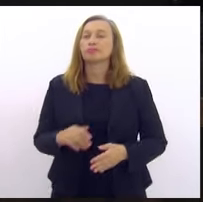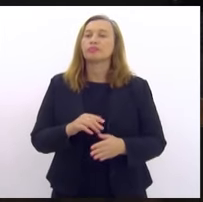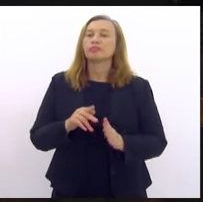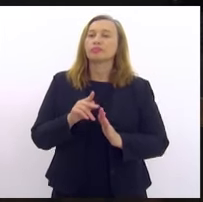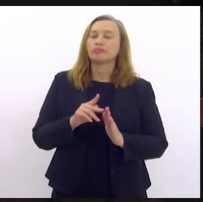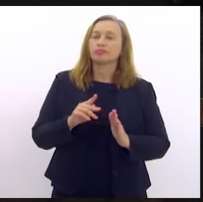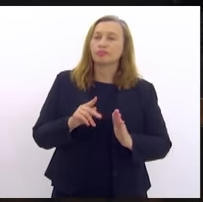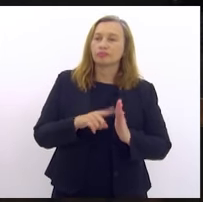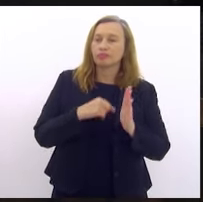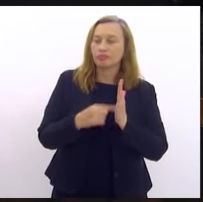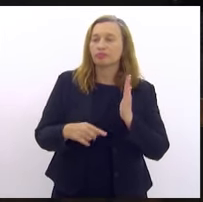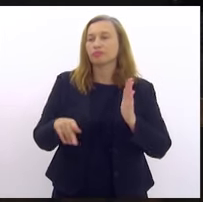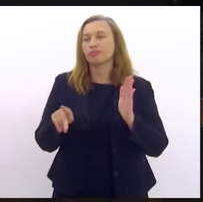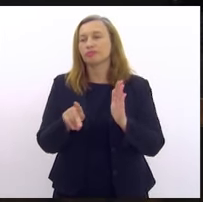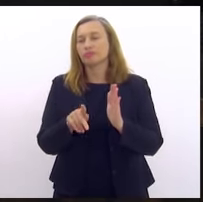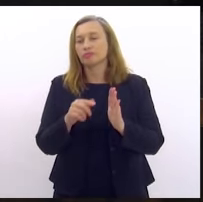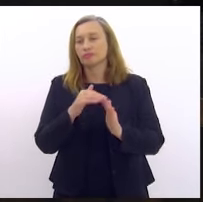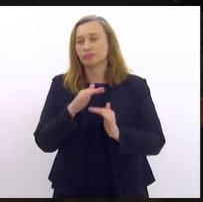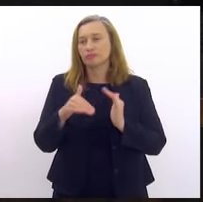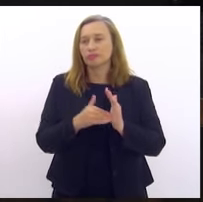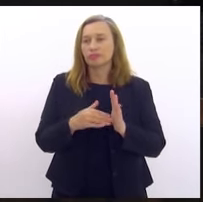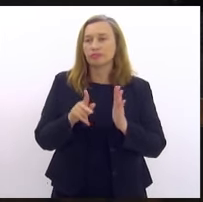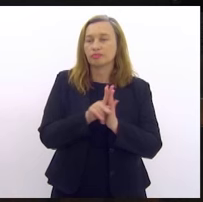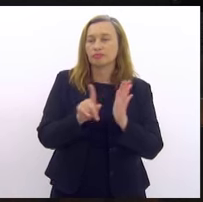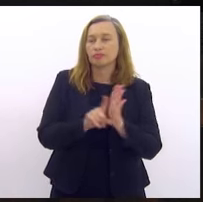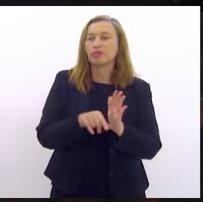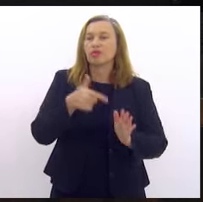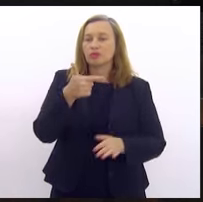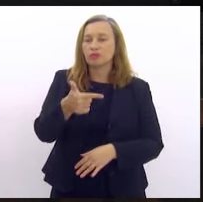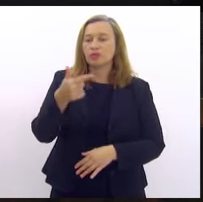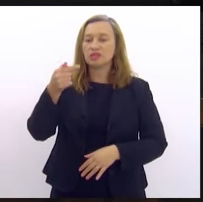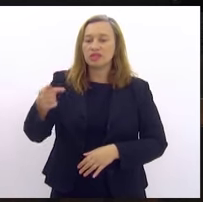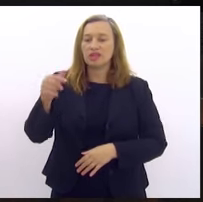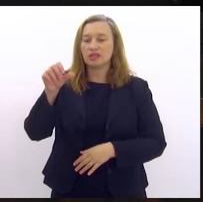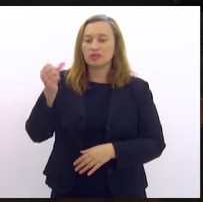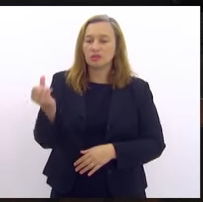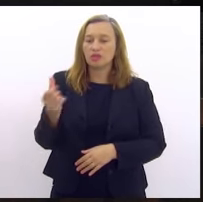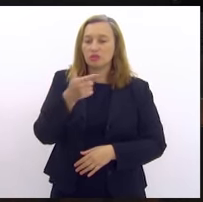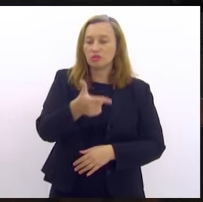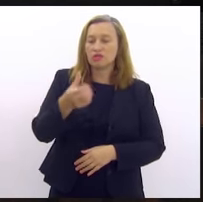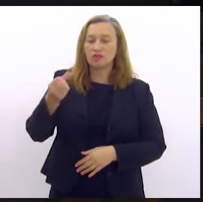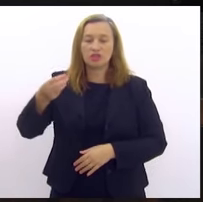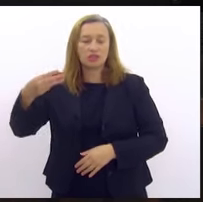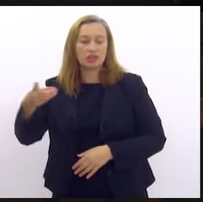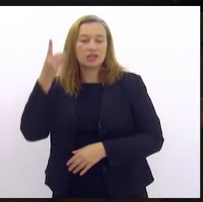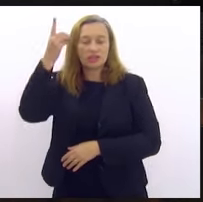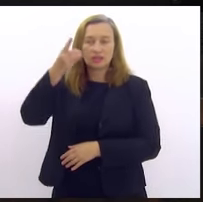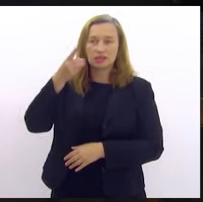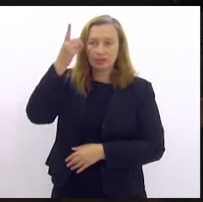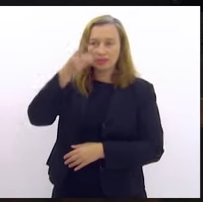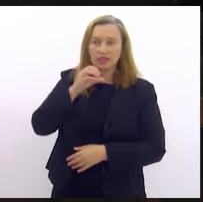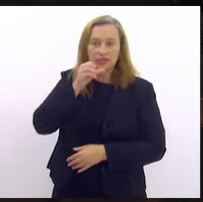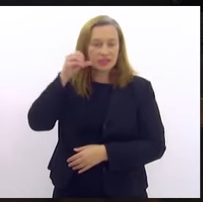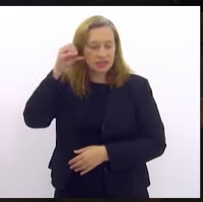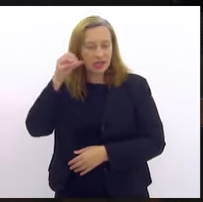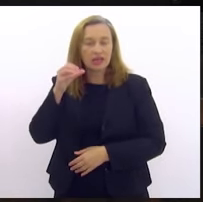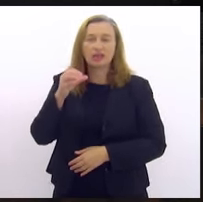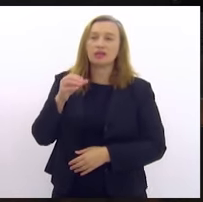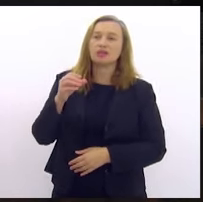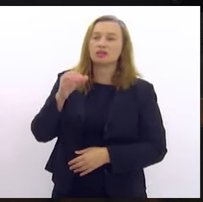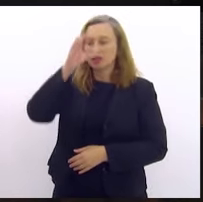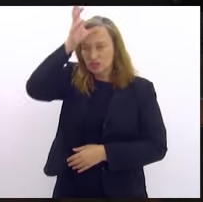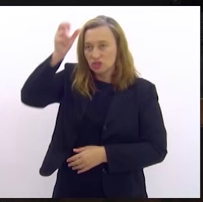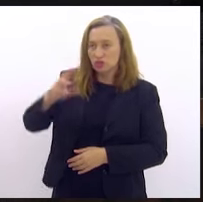total aposto ao projeto de lei número 276-2023, de autoria dos deputados Vitor Júnior, Tia Ju, Célia Jordão, Cláudio Caiado, que